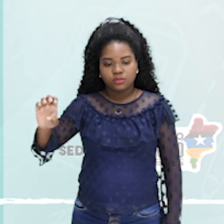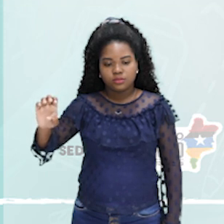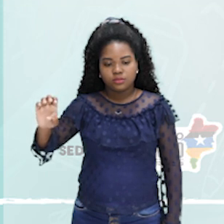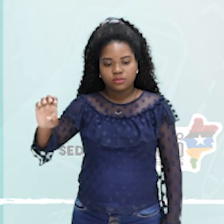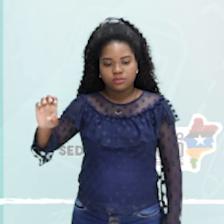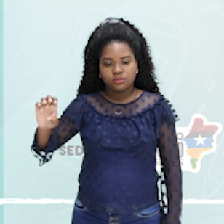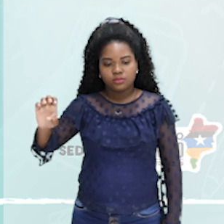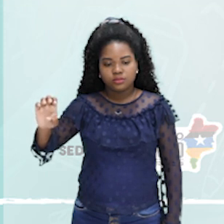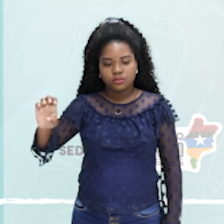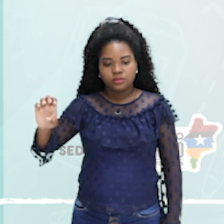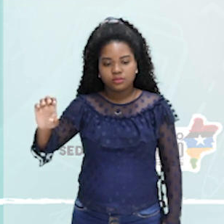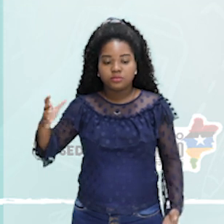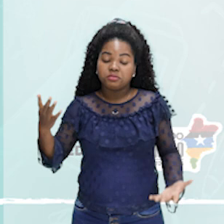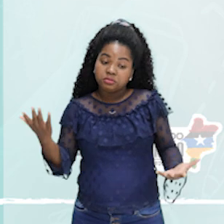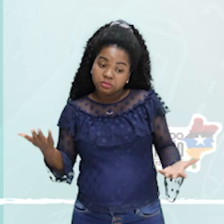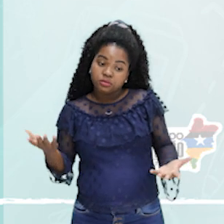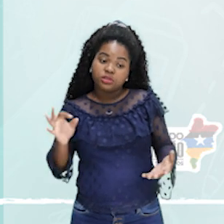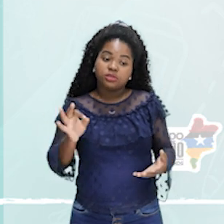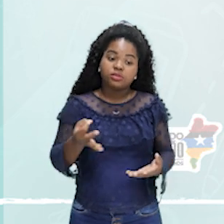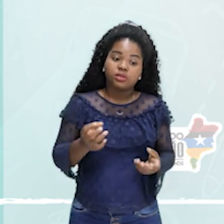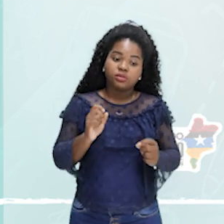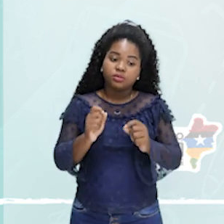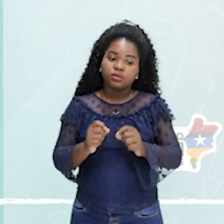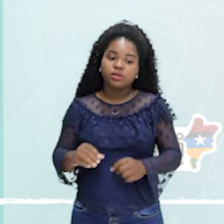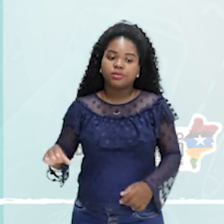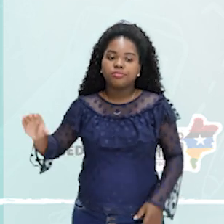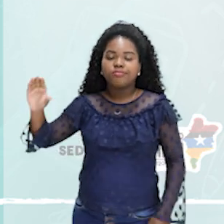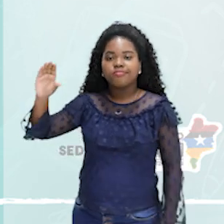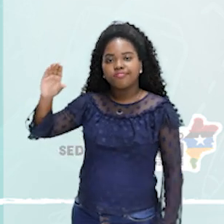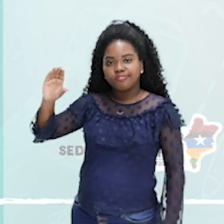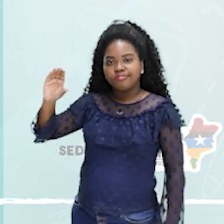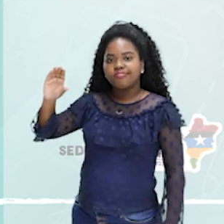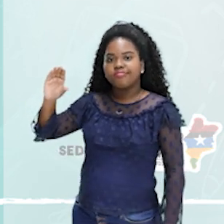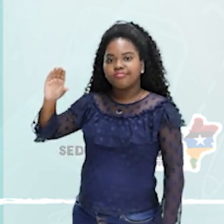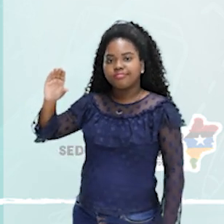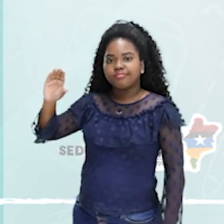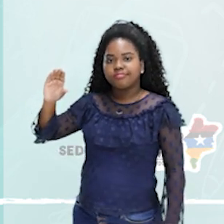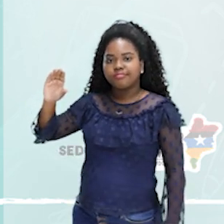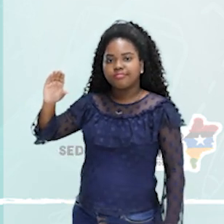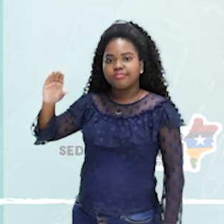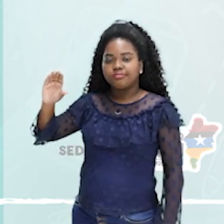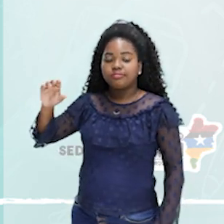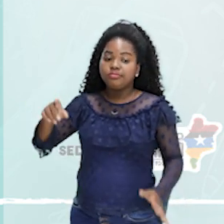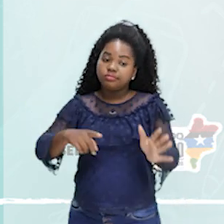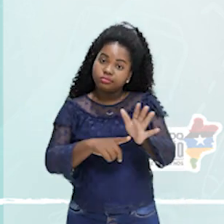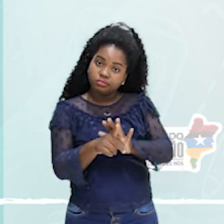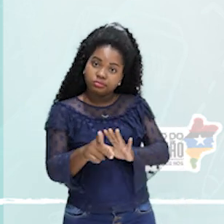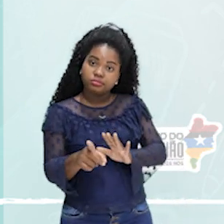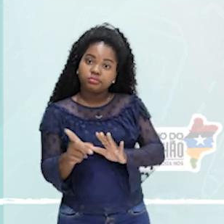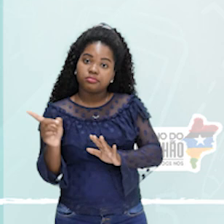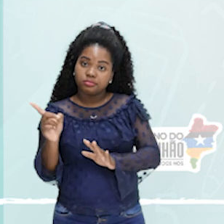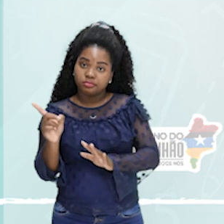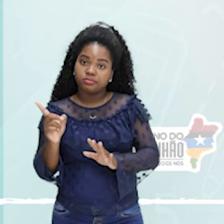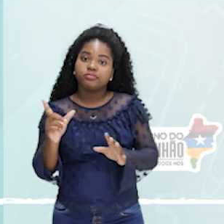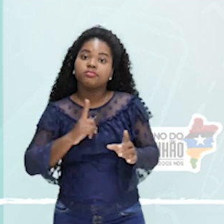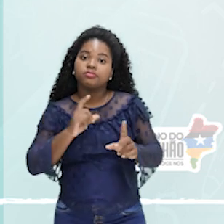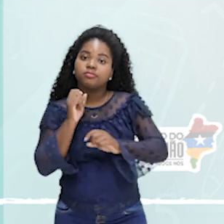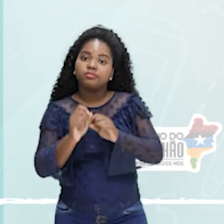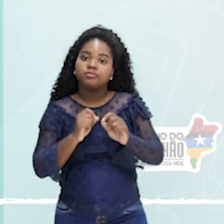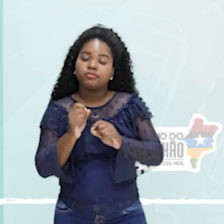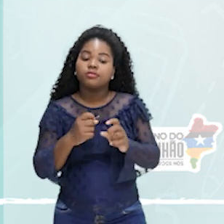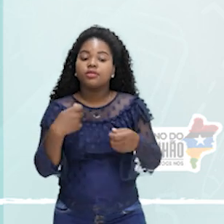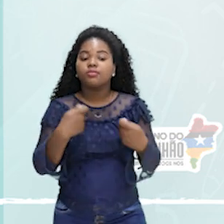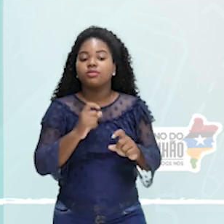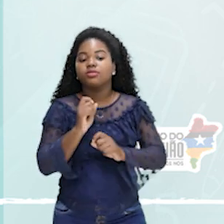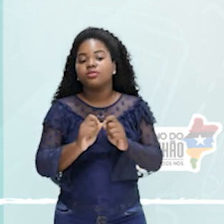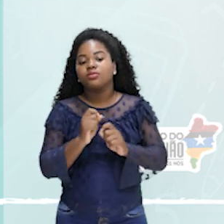turístico, muito obviamente, uma peça de teatro. Para esta questão, ela exige de nós o